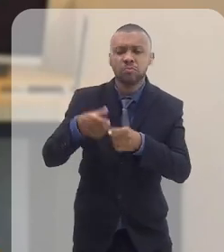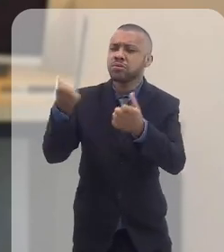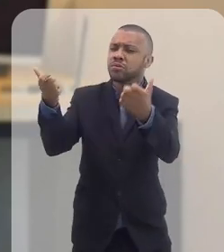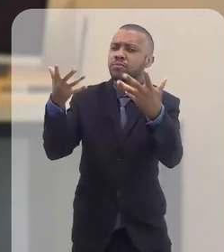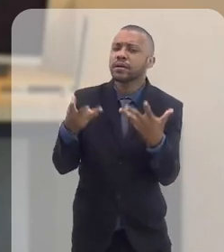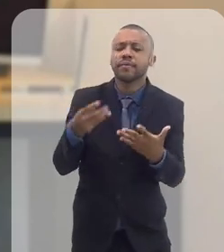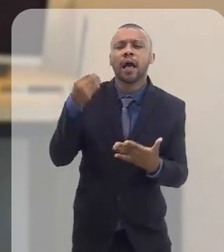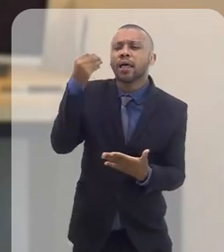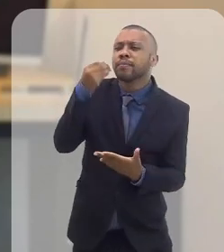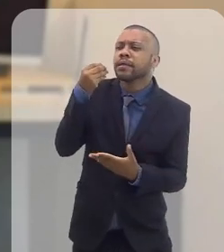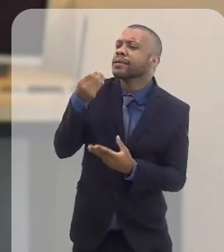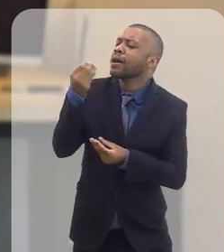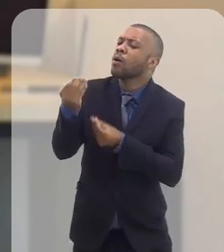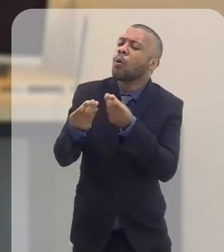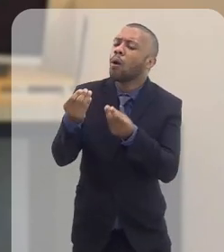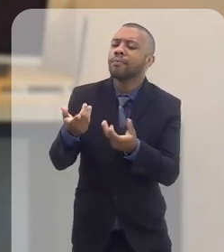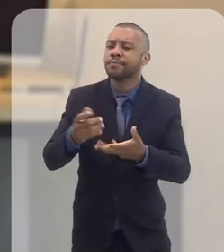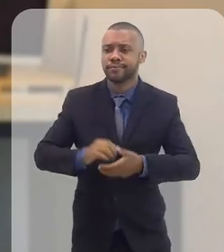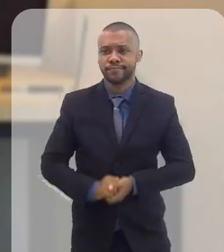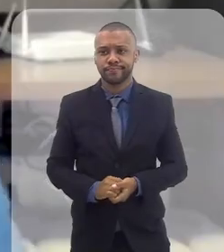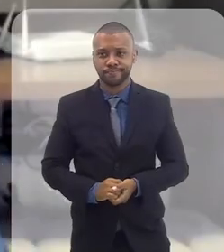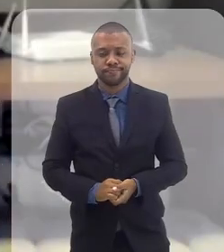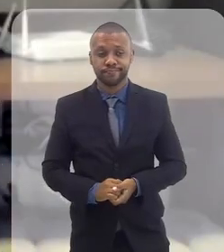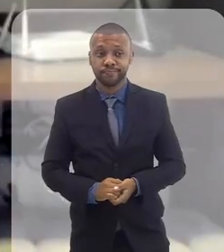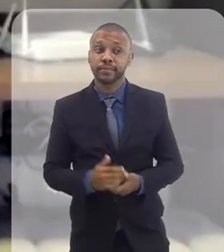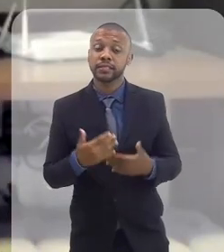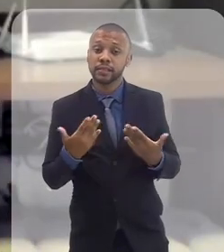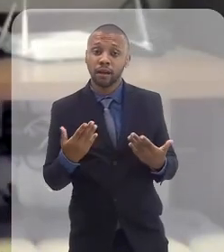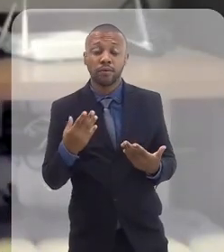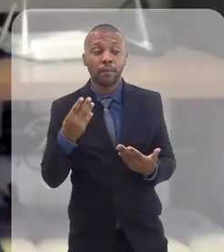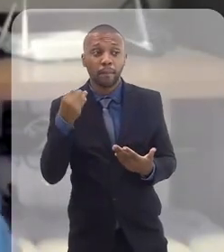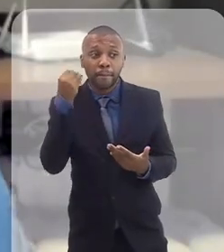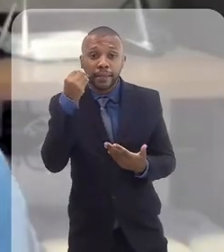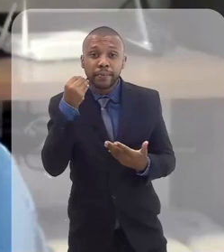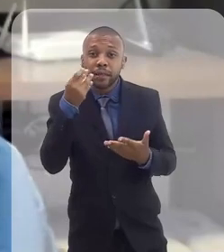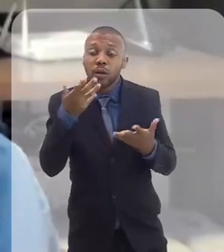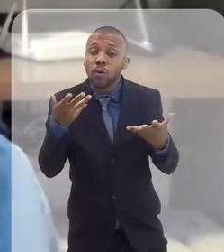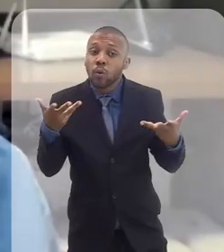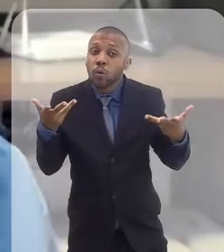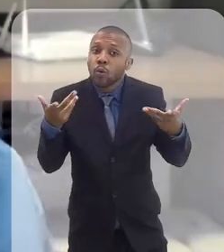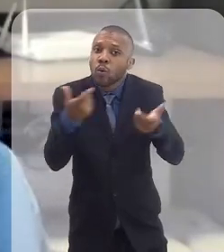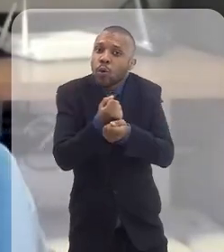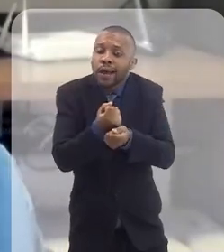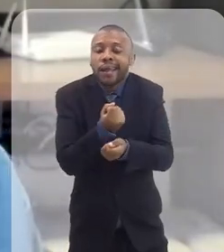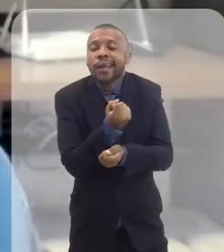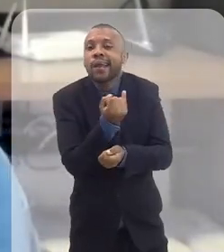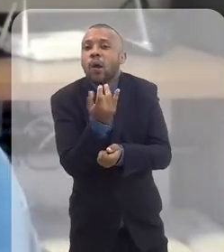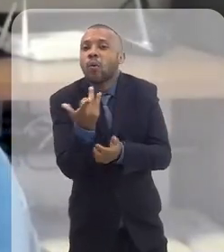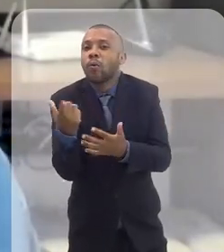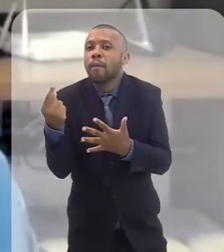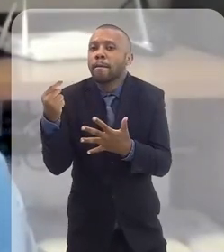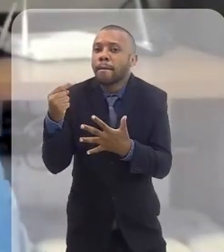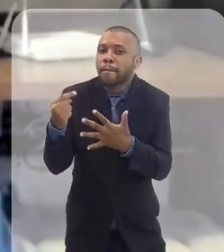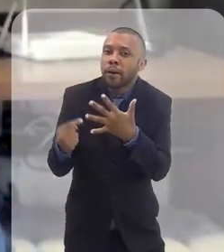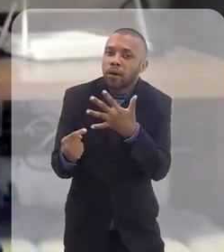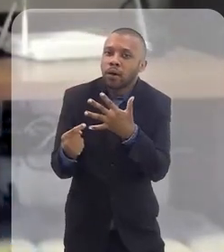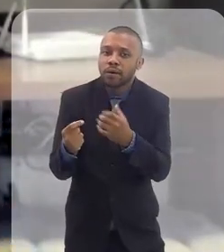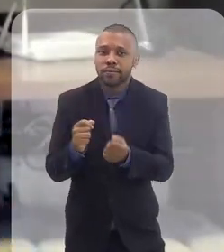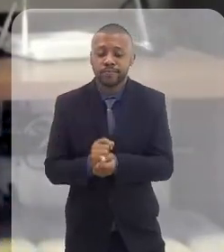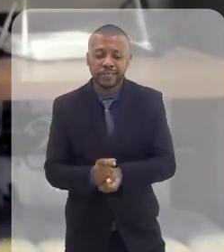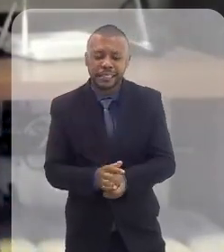para a gente como foi essa experiência. Olha, foi uma experiência muito rica em alguns